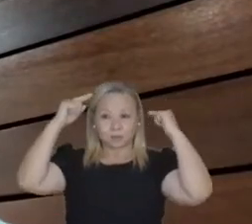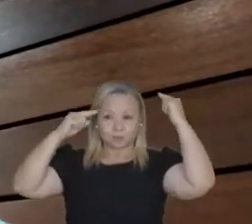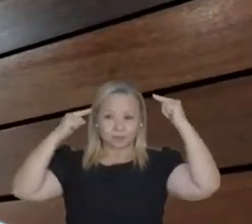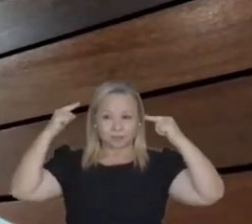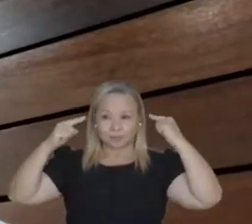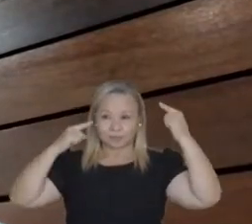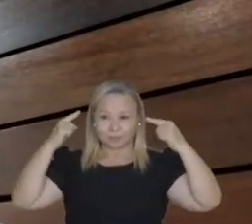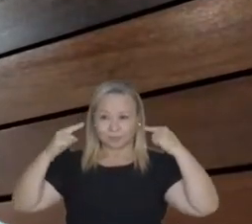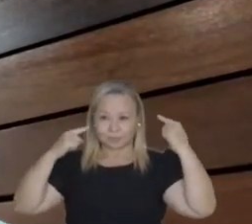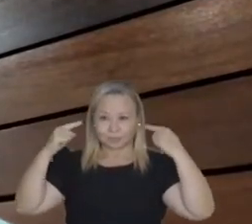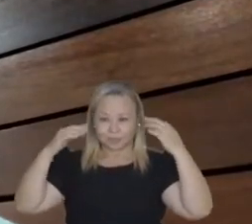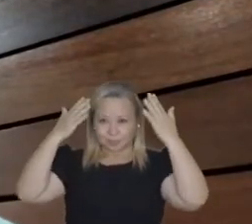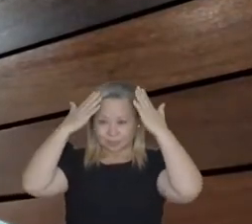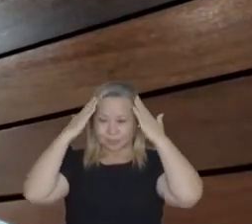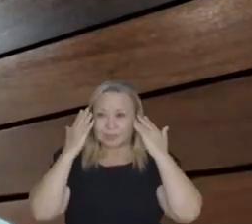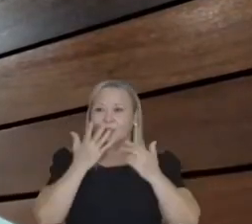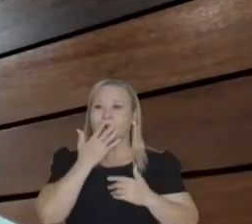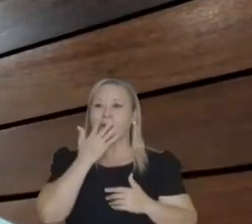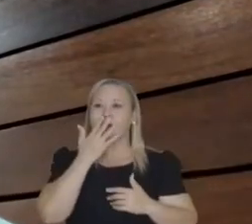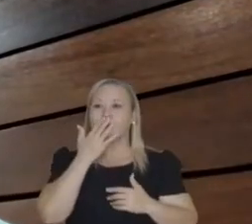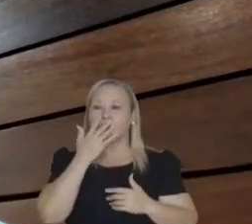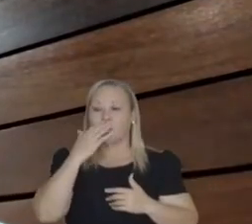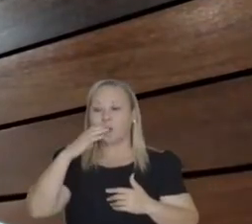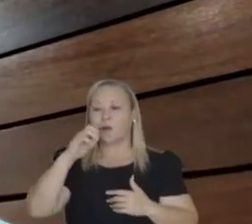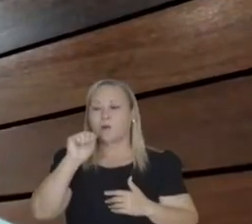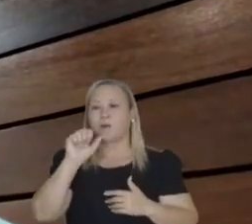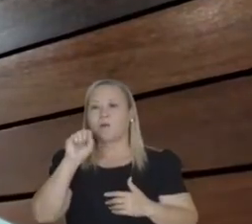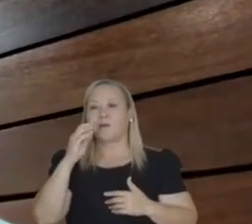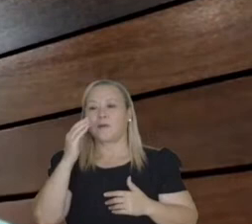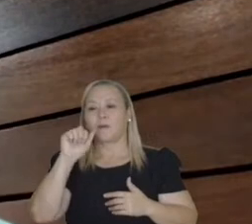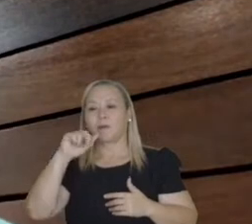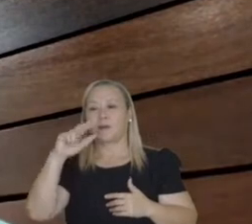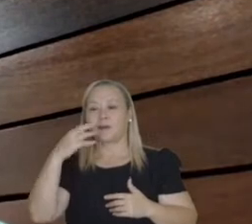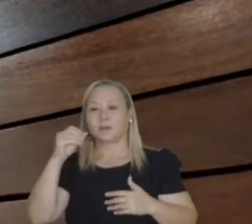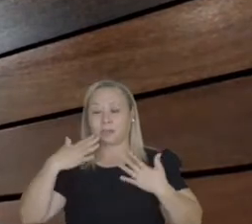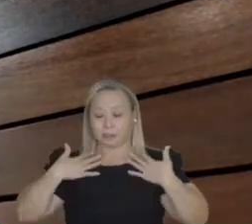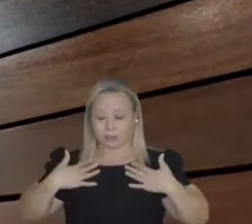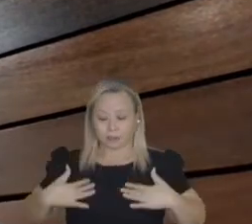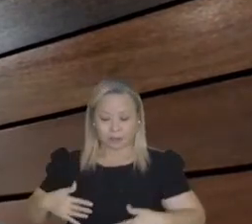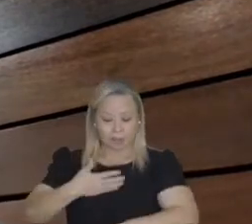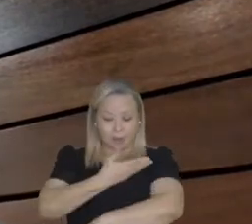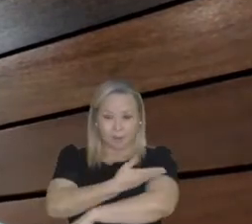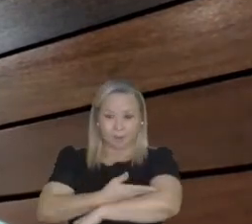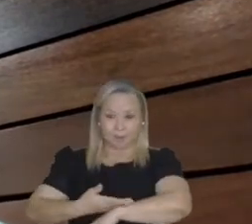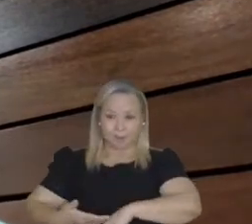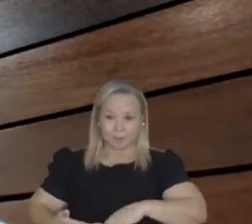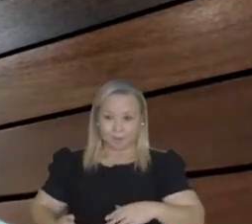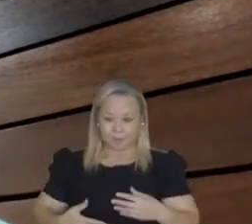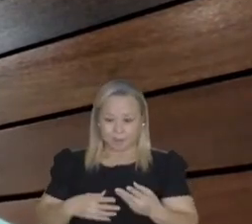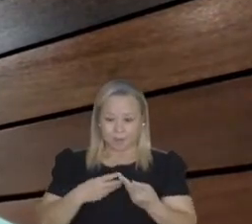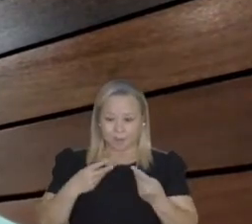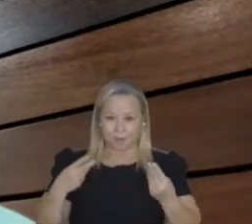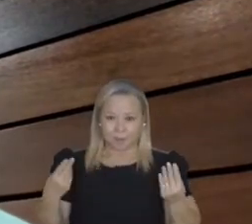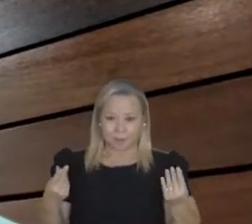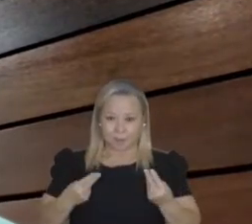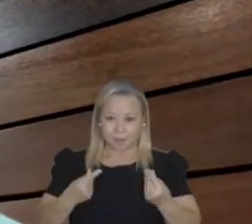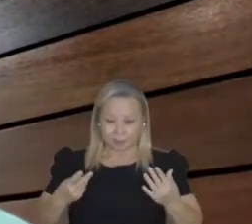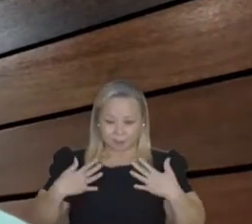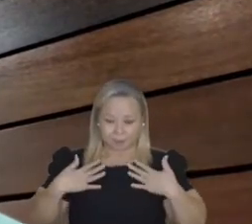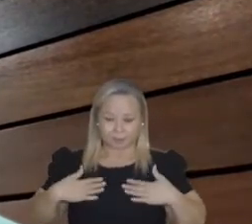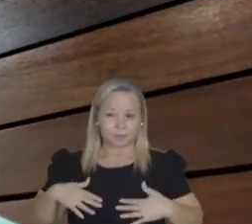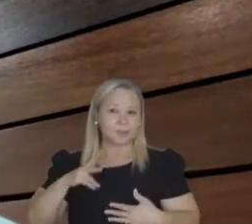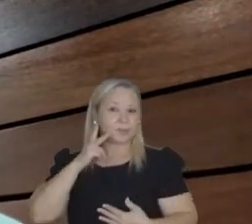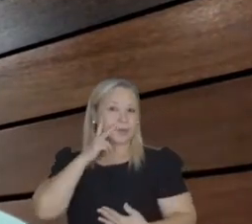encaracolado, na cor castanho escuro, e visto aqui uma camisa branca com detalhes azul marinho,